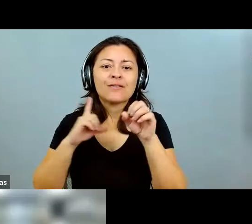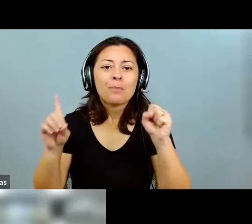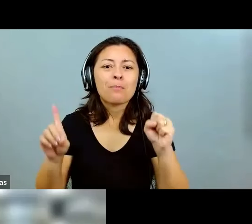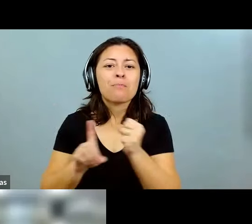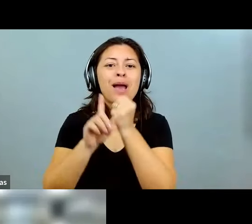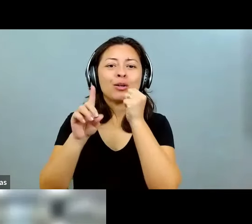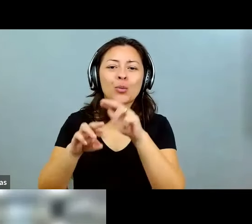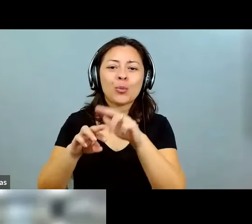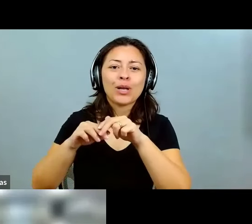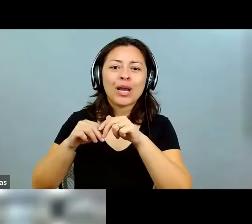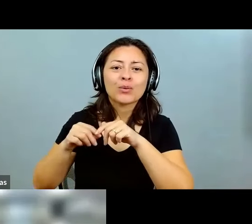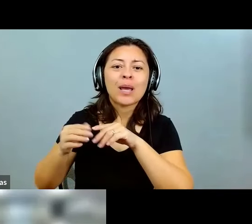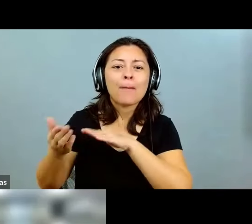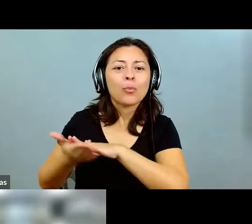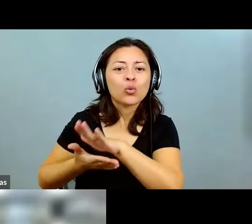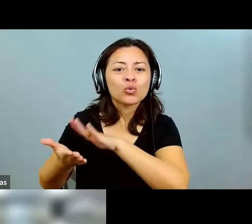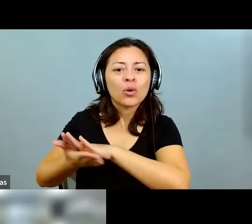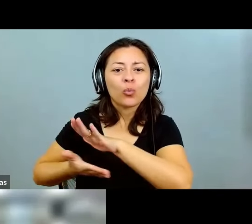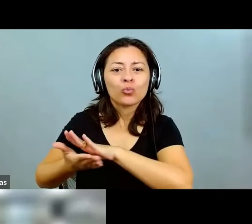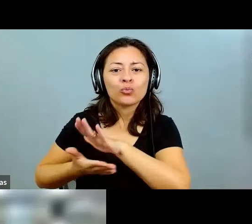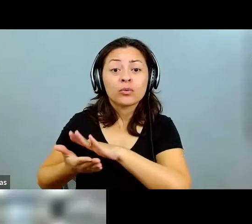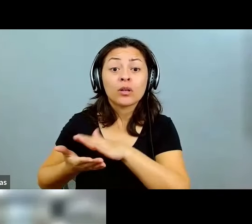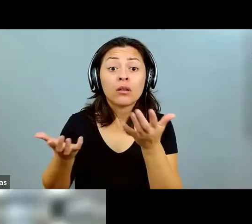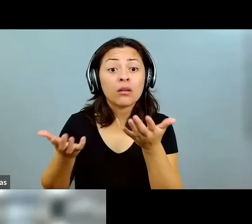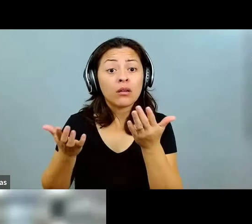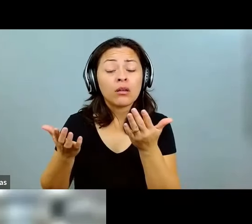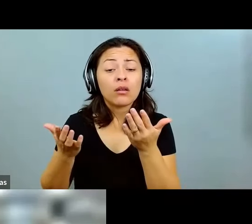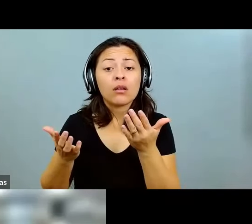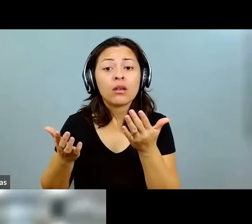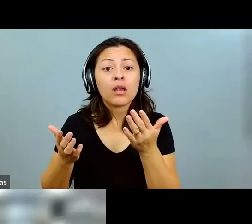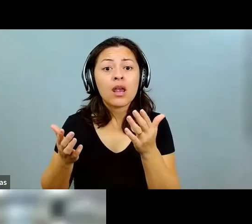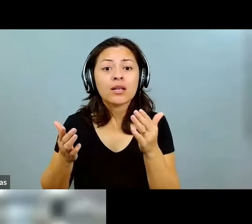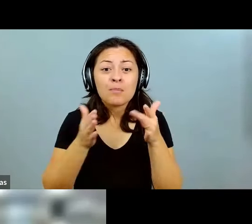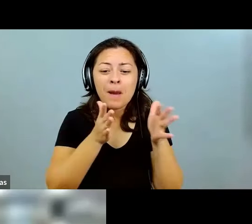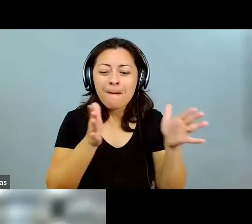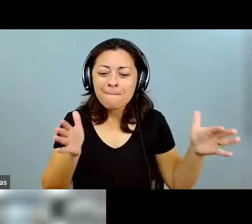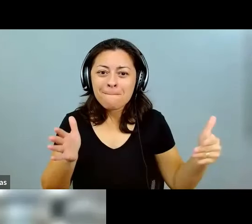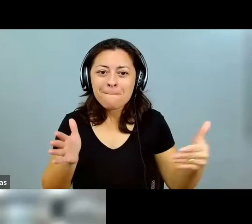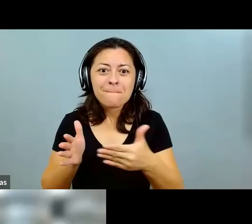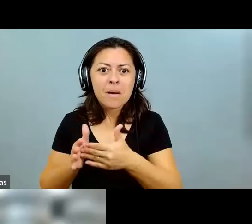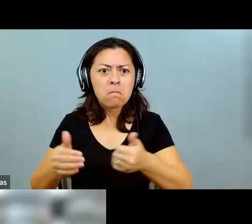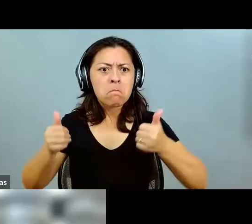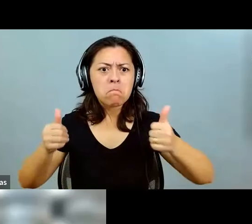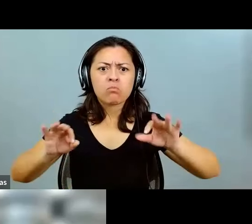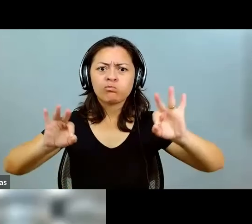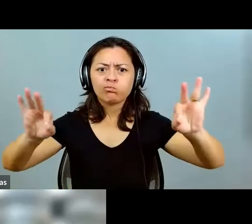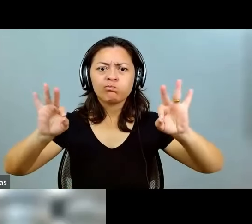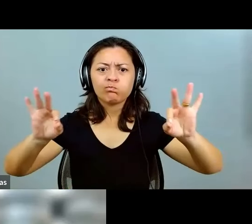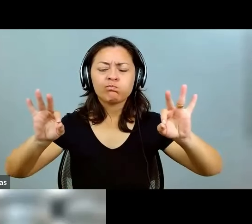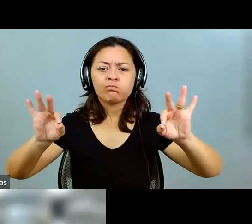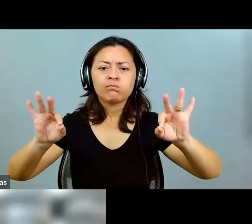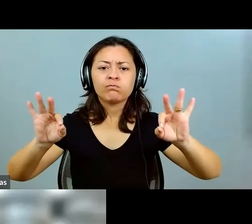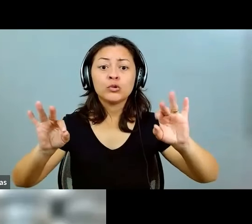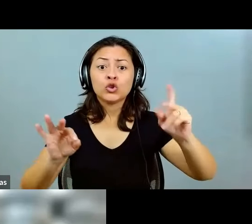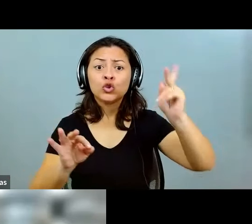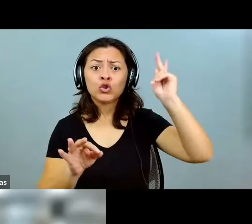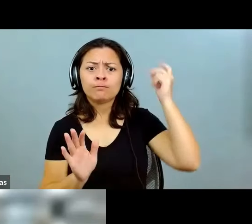cenário era de de manter margens de níveis históricos esse ano não margens altos mas margens de níveis históricos